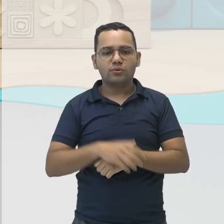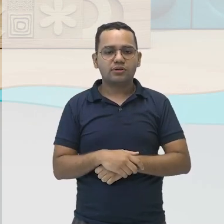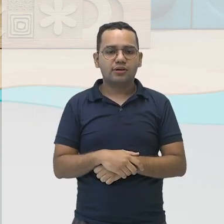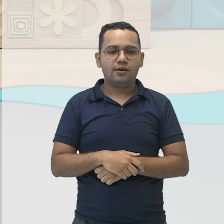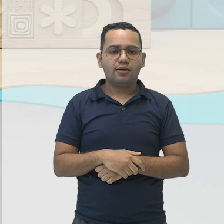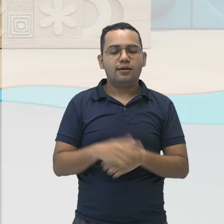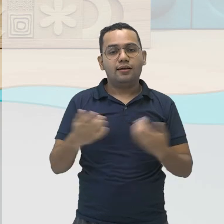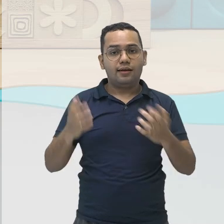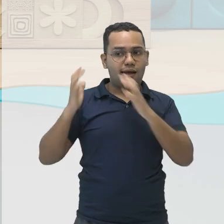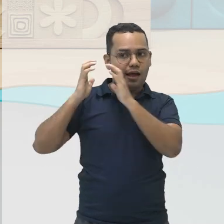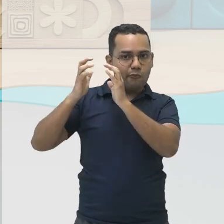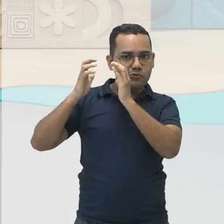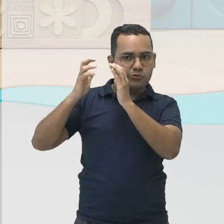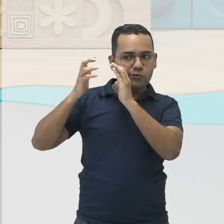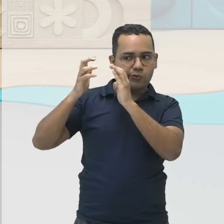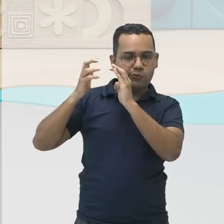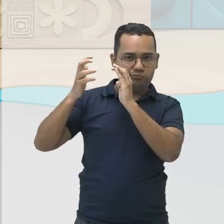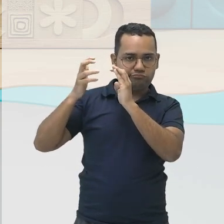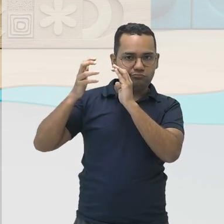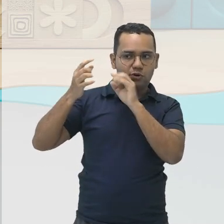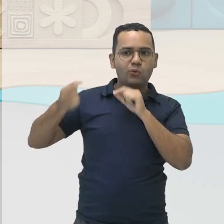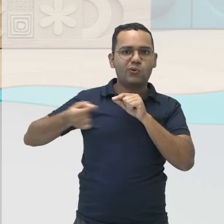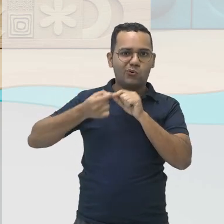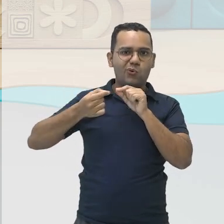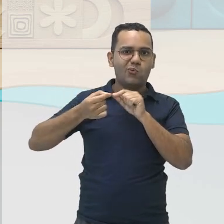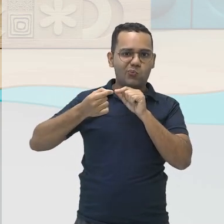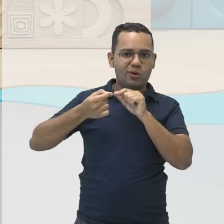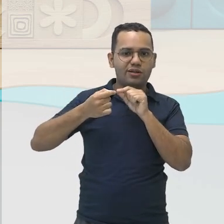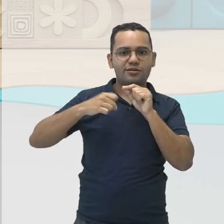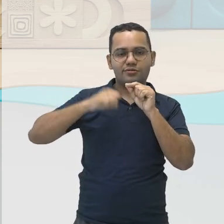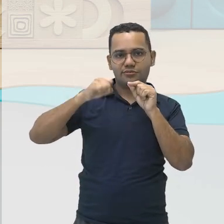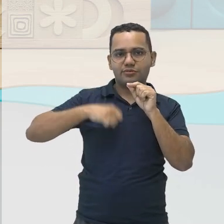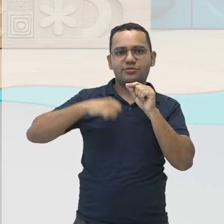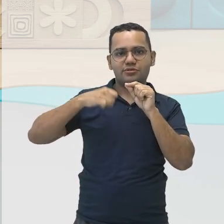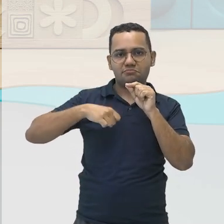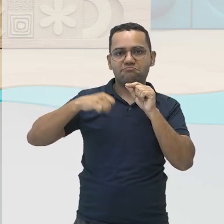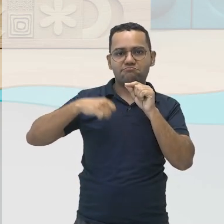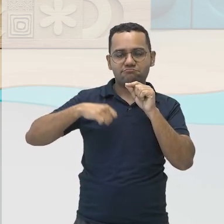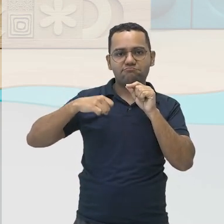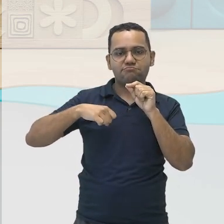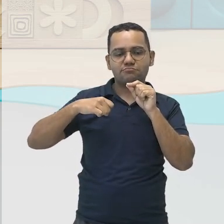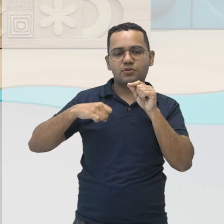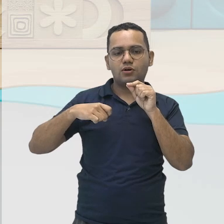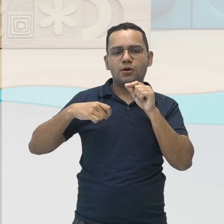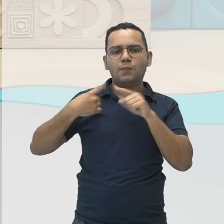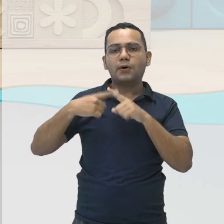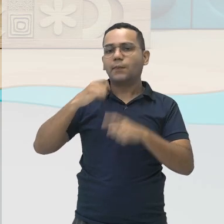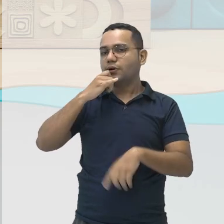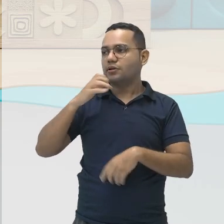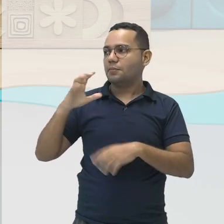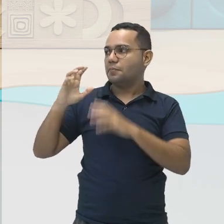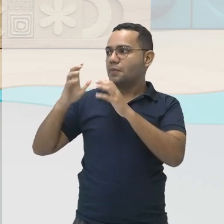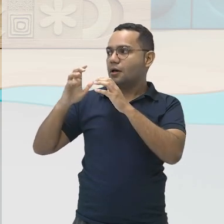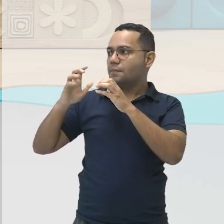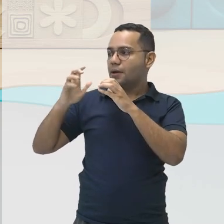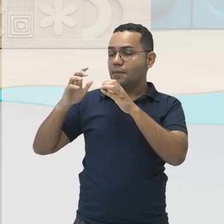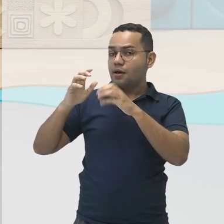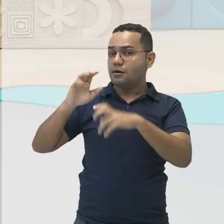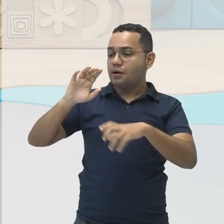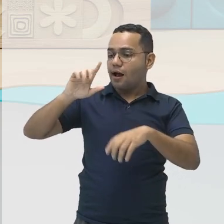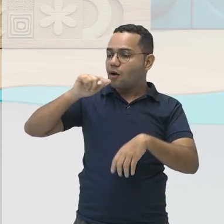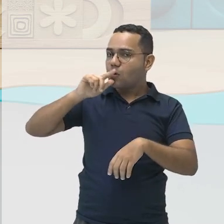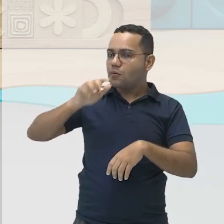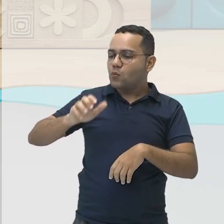Lembra da água de coco que eu falei? Ela vai te auxiliar muito bem nesse momento, porque você vai ingerir a água de coco